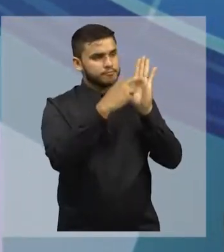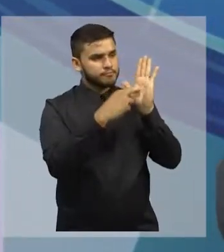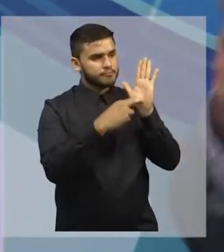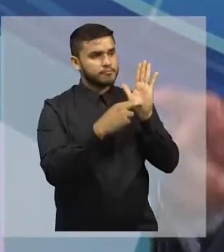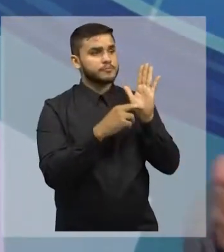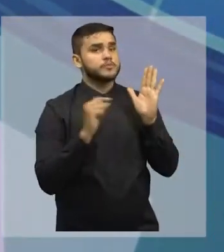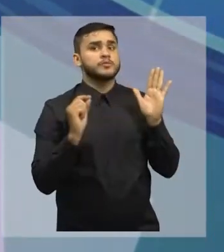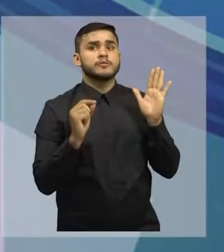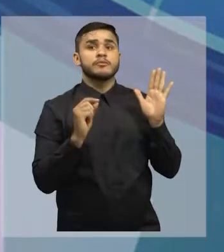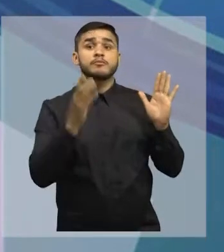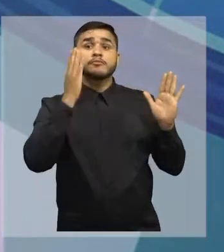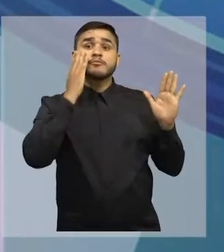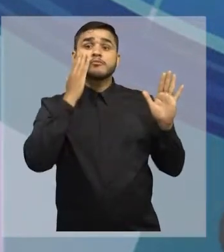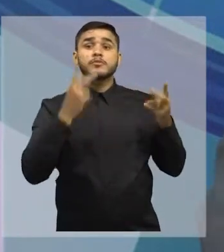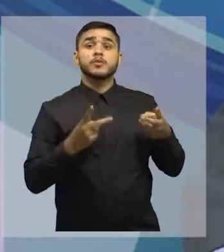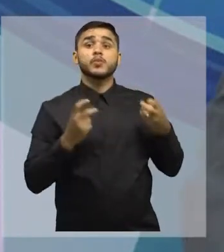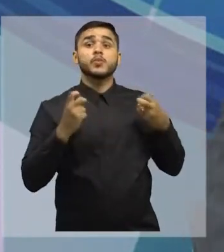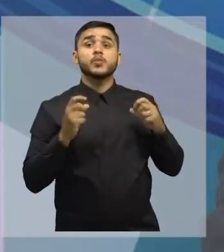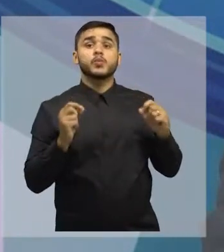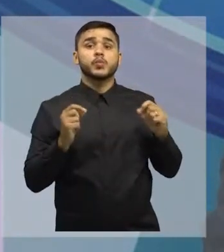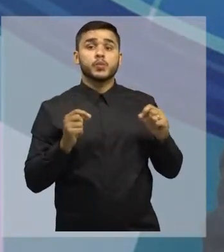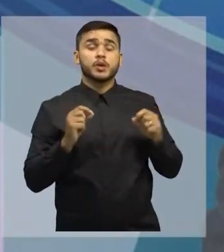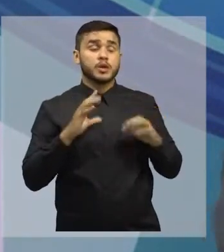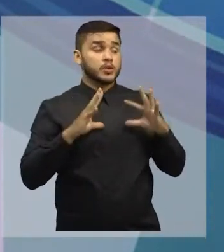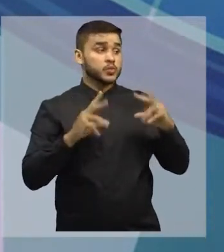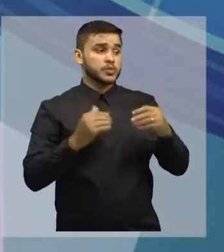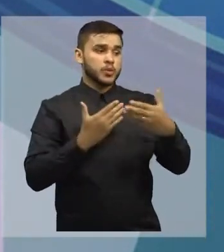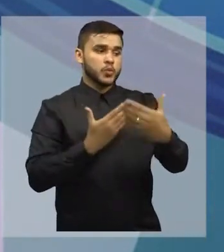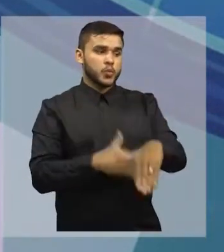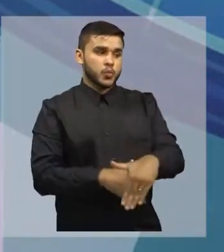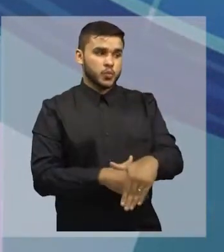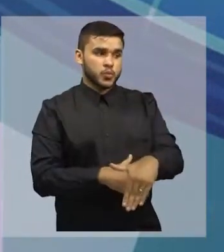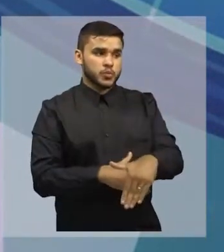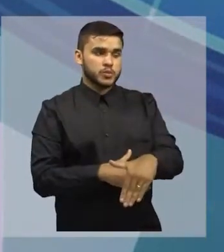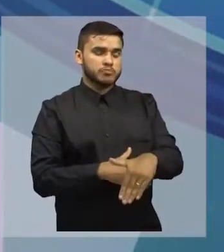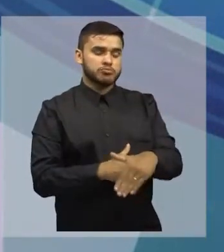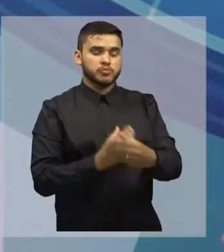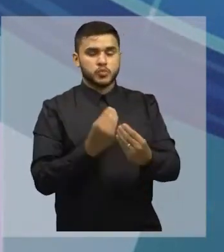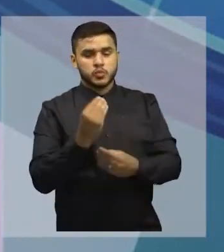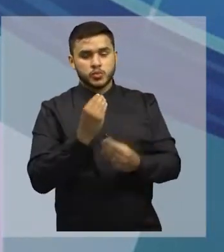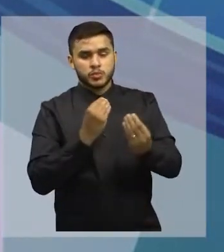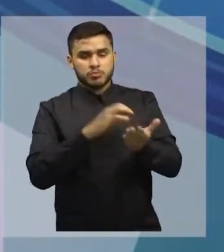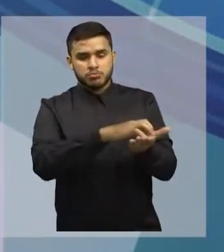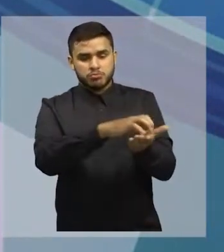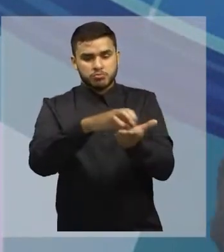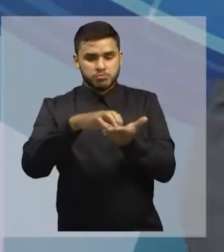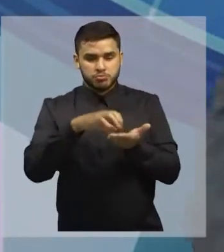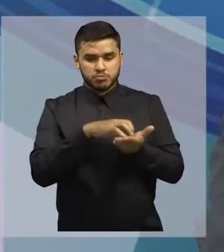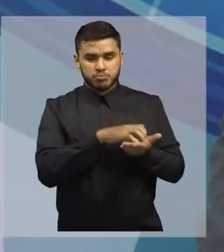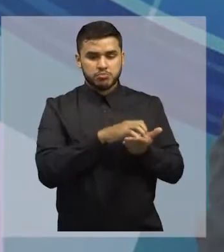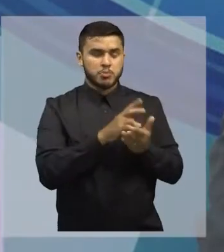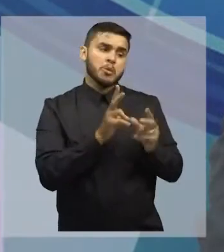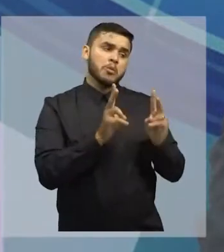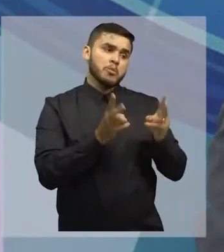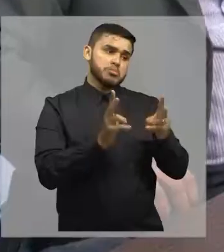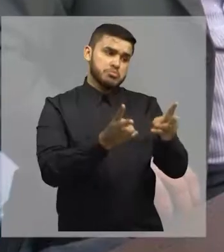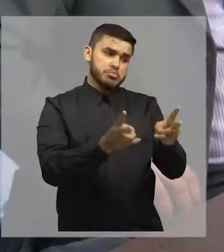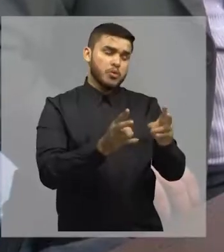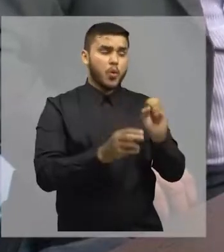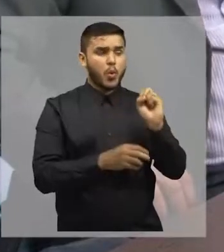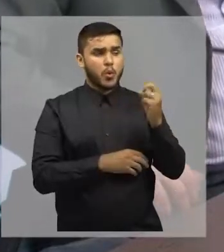que seria muito mais ampla com relação ao serviço público, né? Parece que estagnou, fica onde está, o que já foi feito, né?